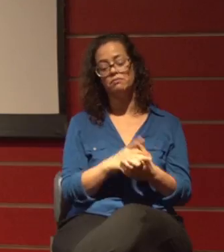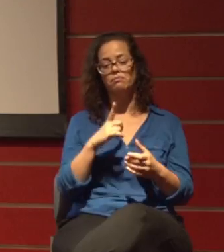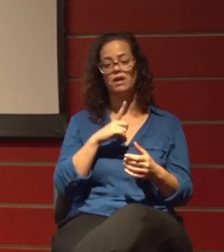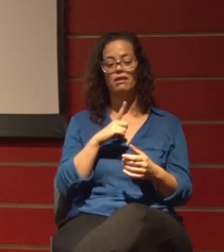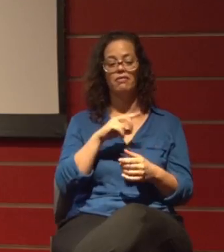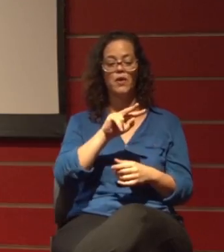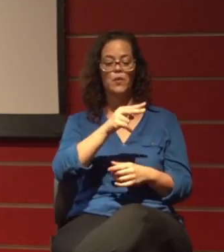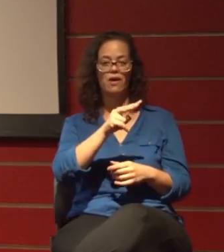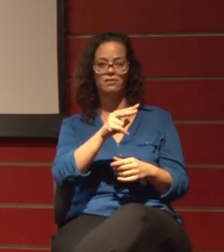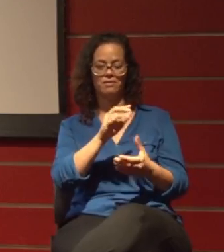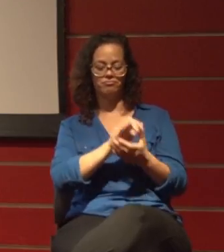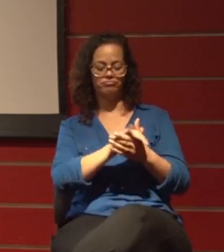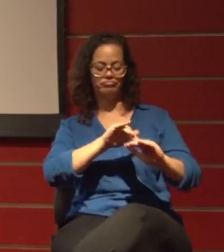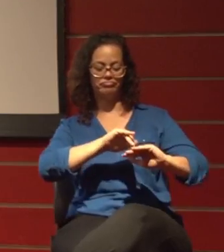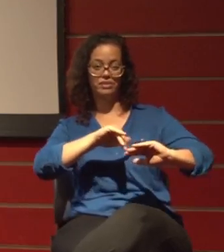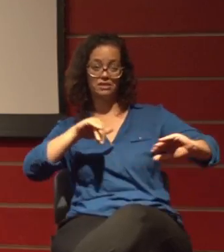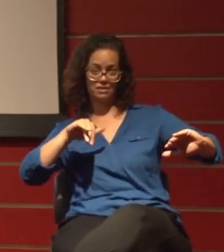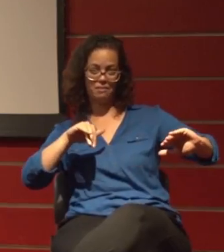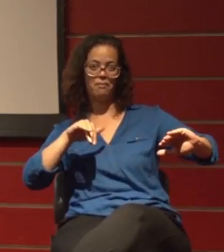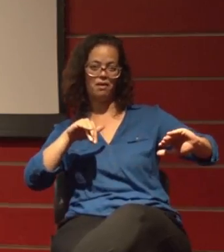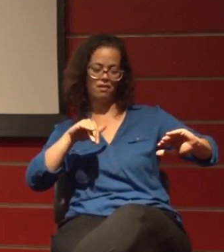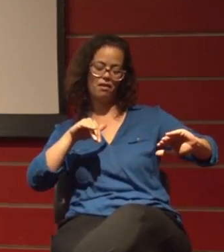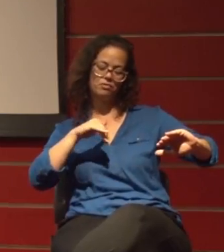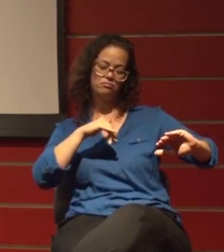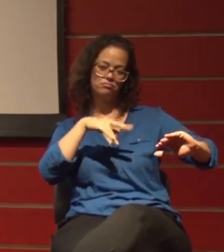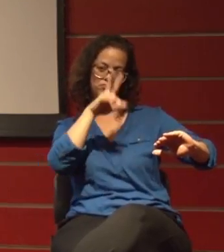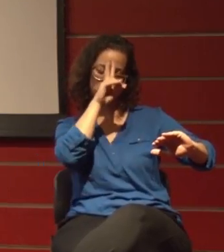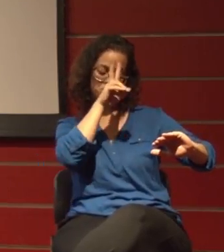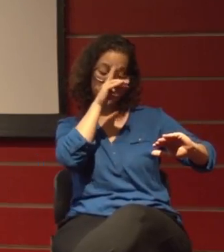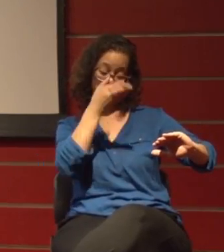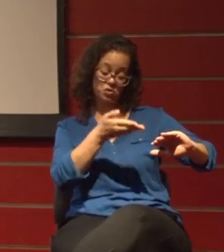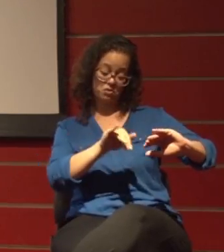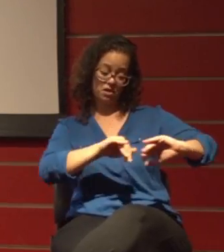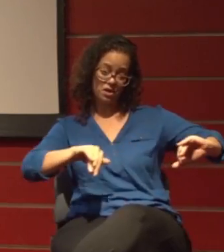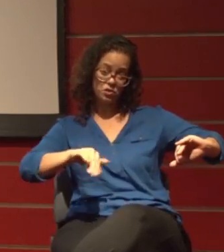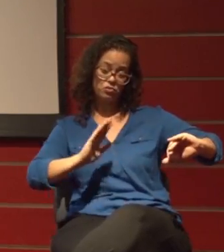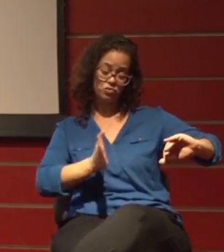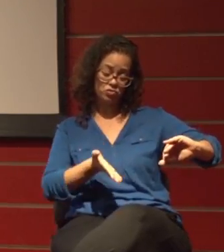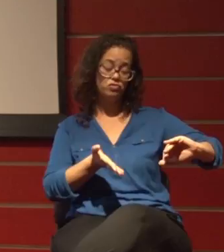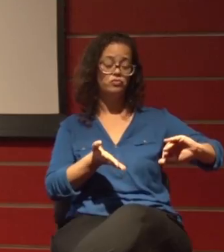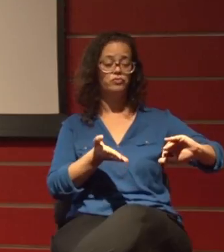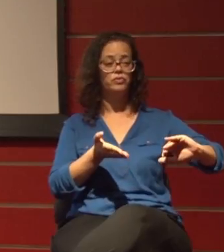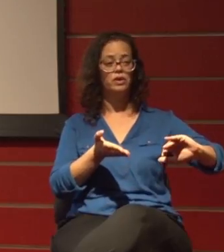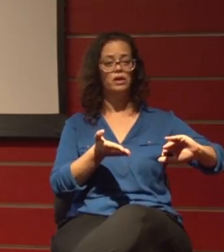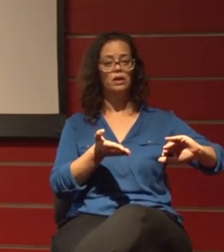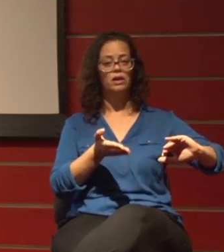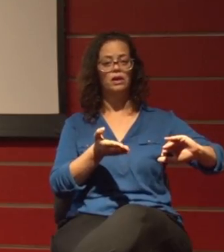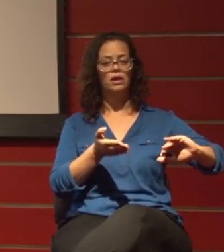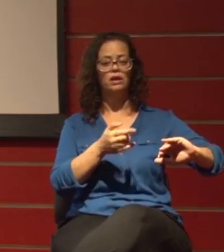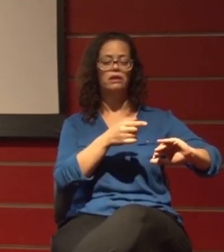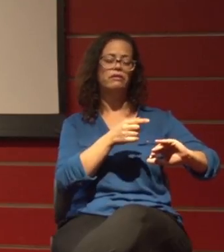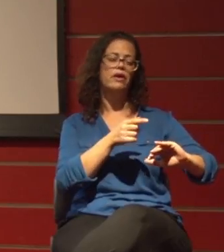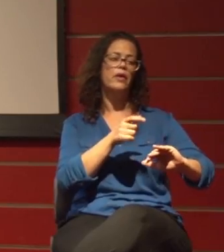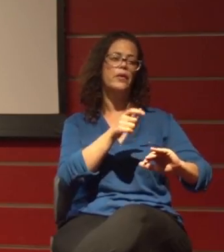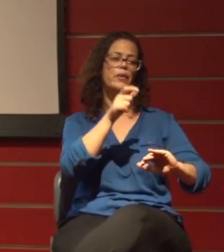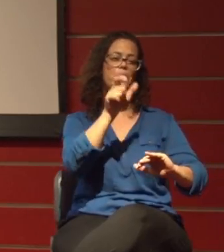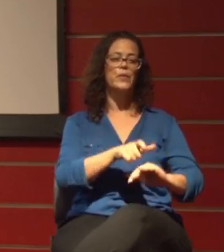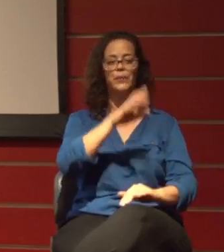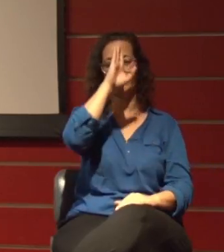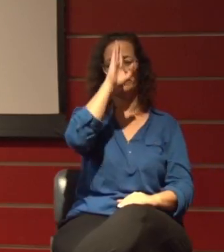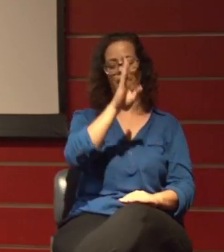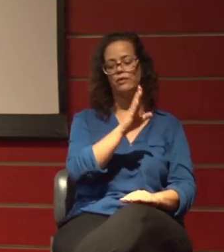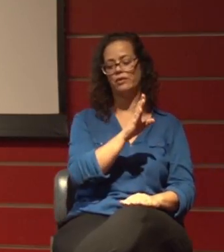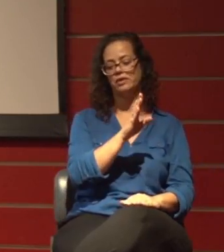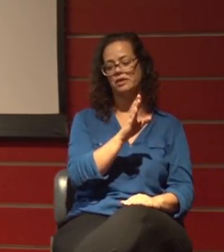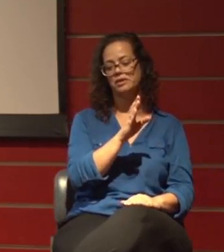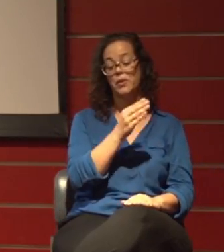casal que se separou hipoteticamente aí falando desse casal que se separou ele no momento de visita Vai ver o filho o marido